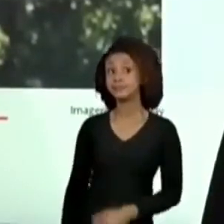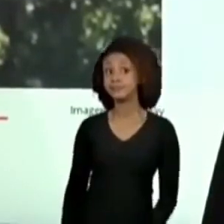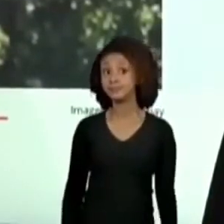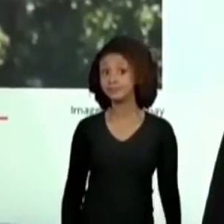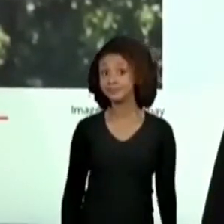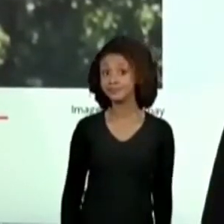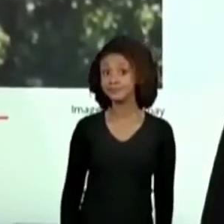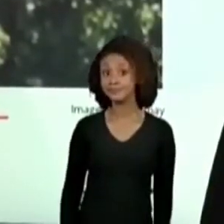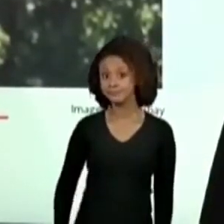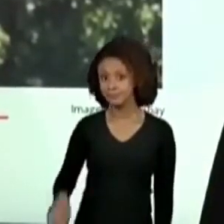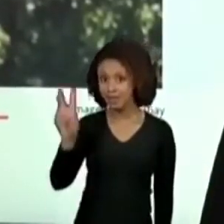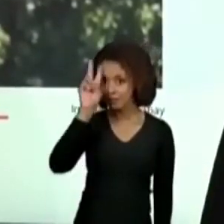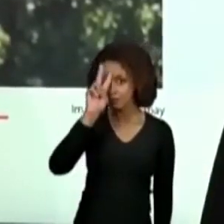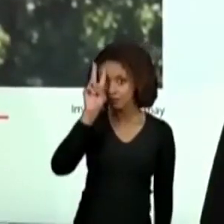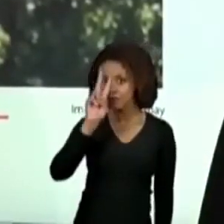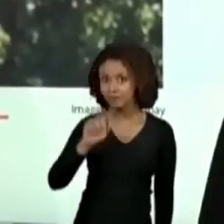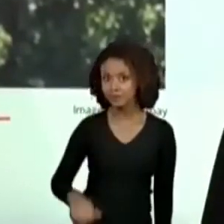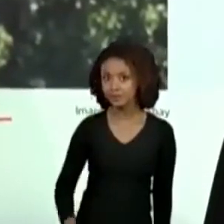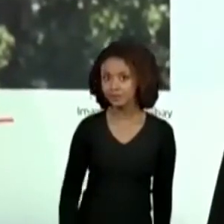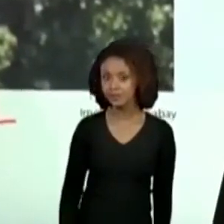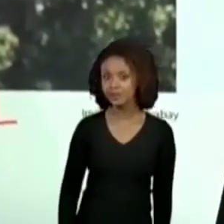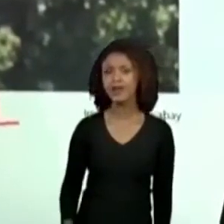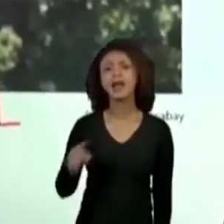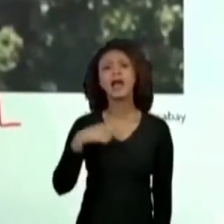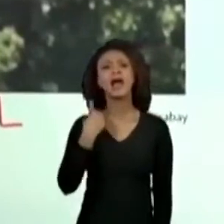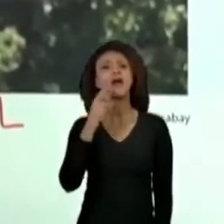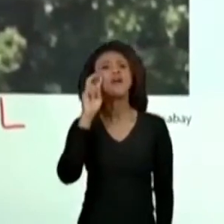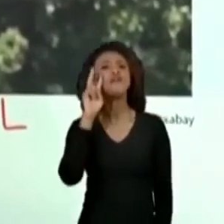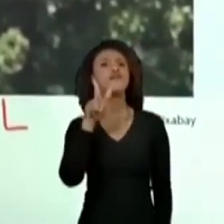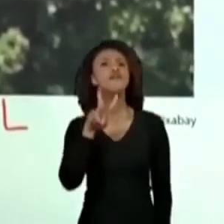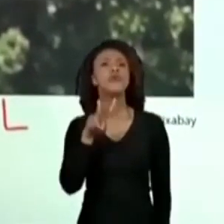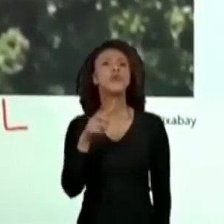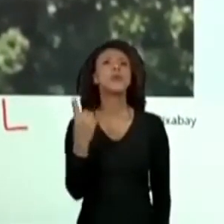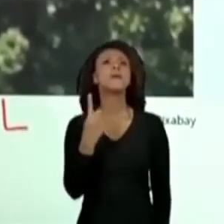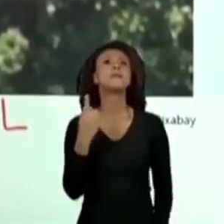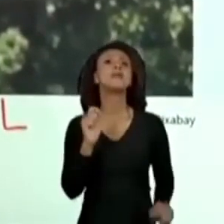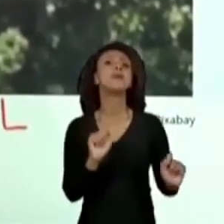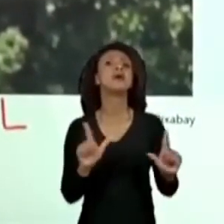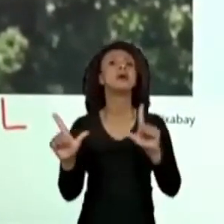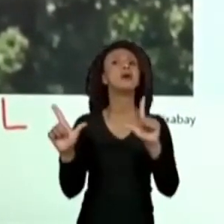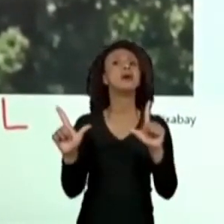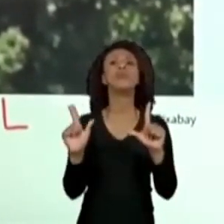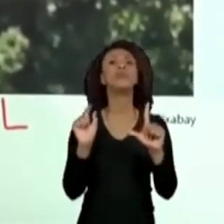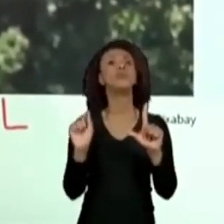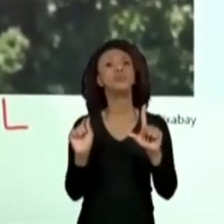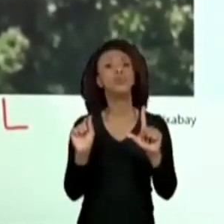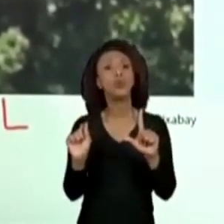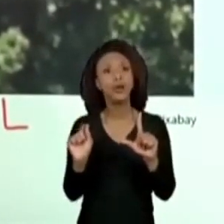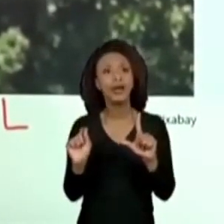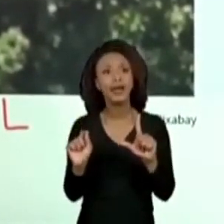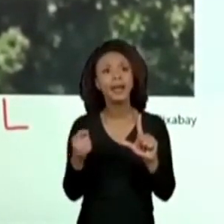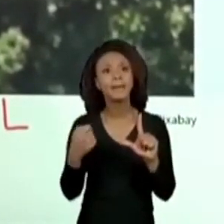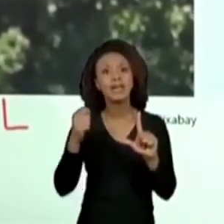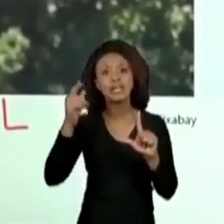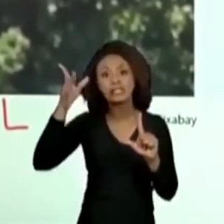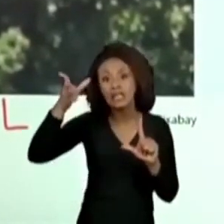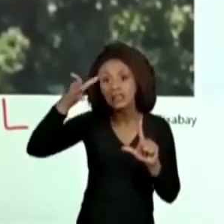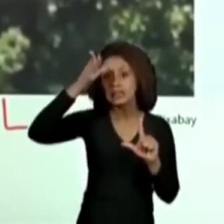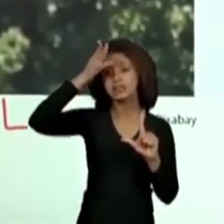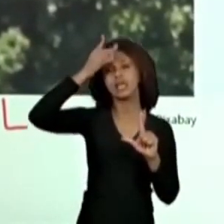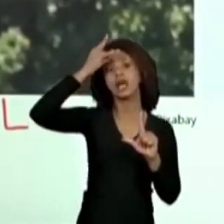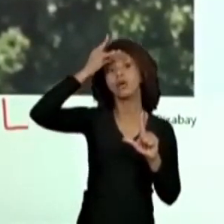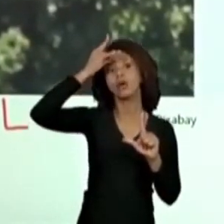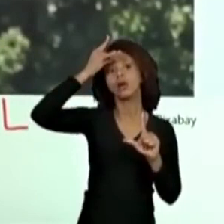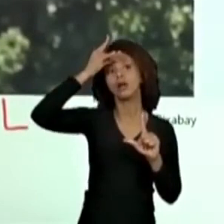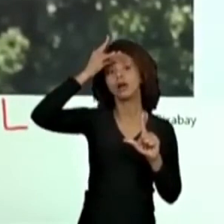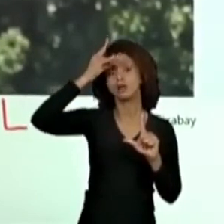Você lembra, Pro? O que a gente viu aí na primeira imagem que a gente precisava deixar... guardadinho, que a gente